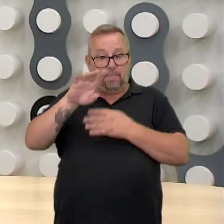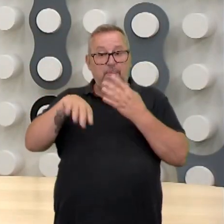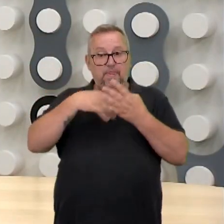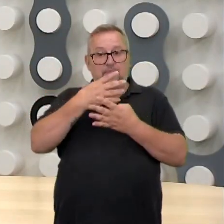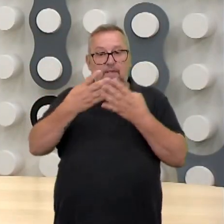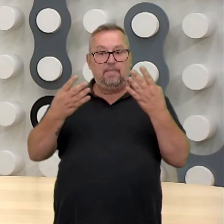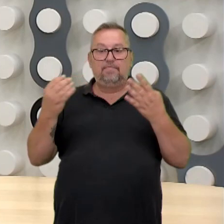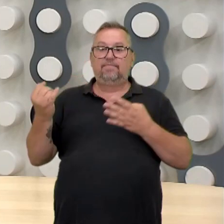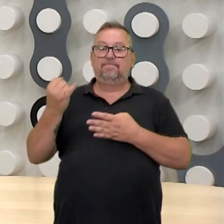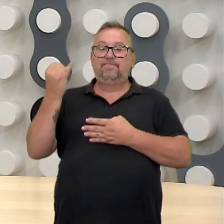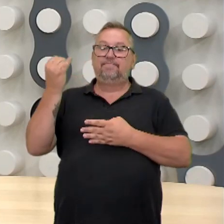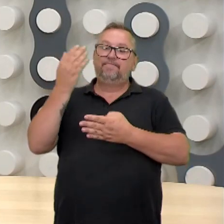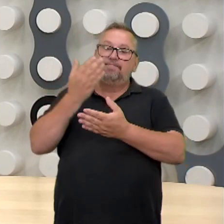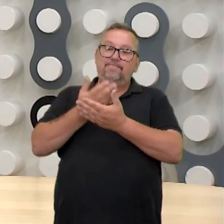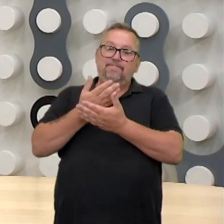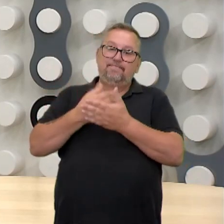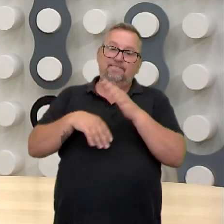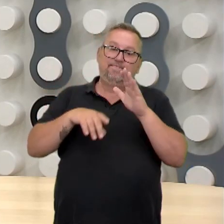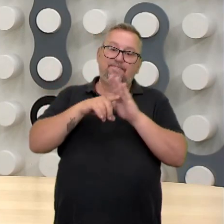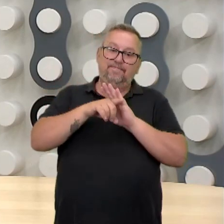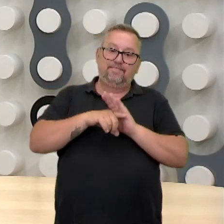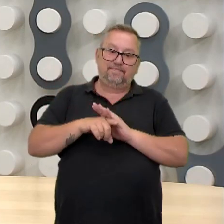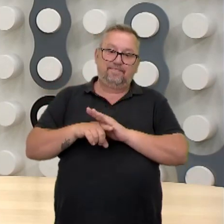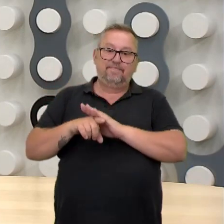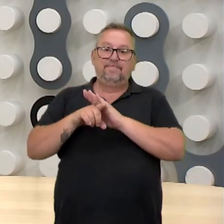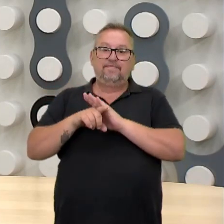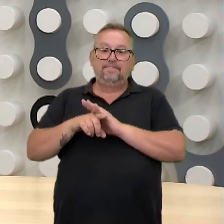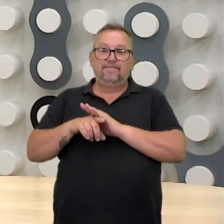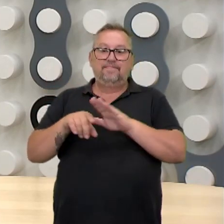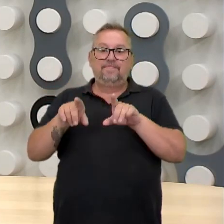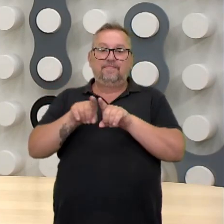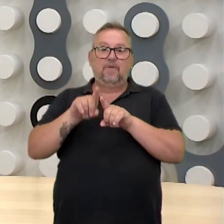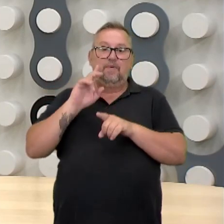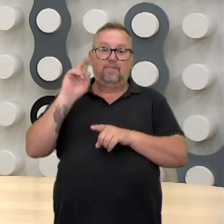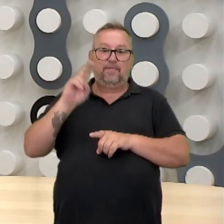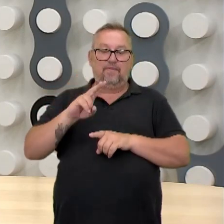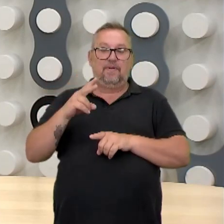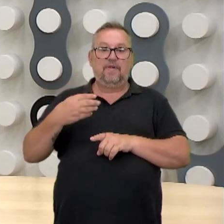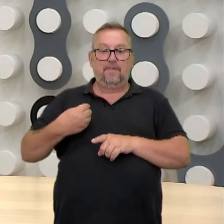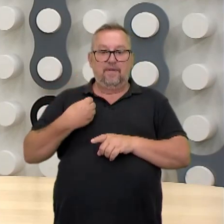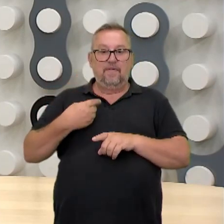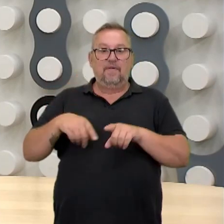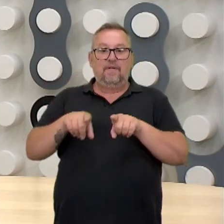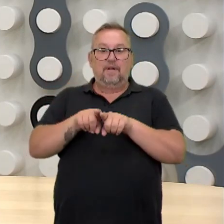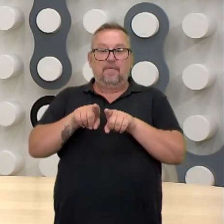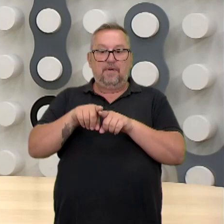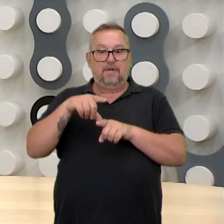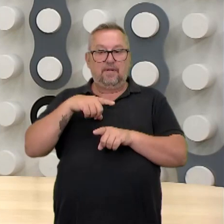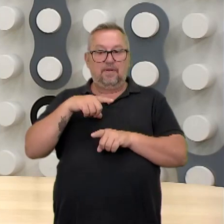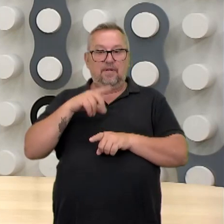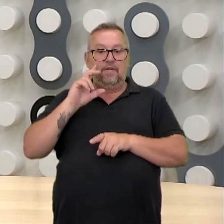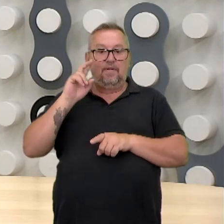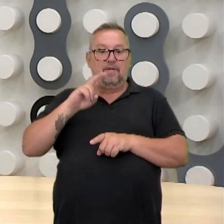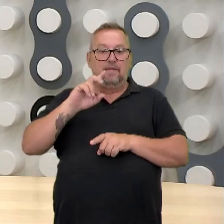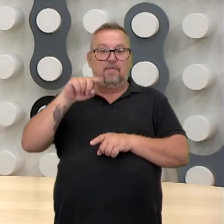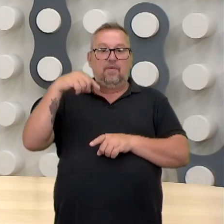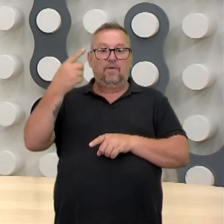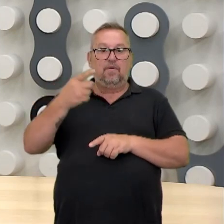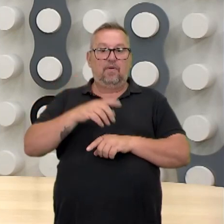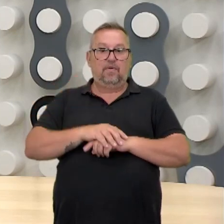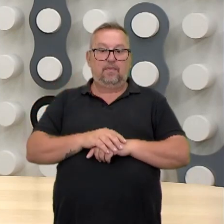muito importante para o estudo aí da estrutura geológica, até dos seres vivos aí, né, que passaram e que ainda continuam no